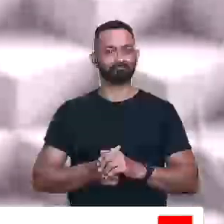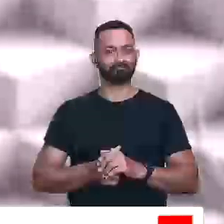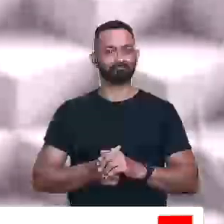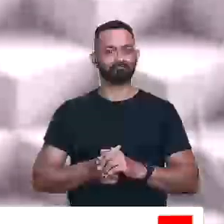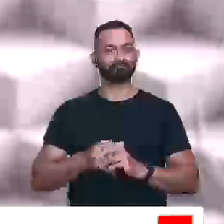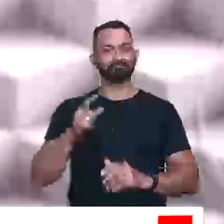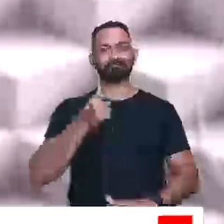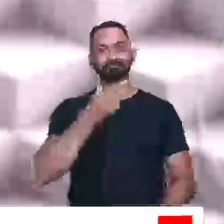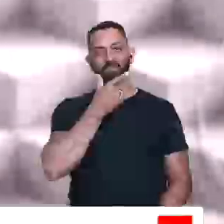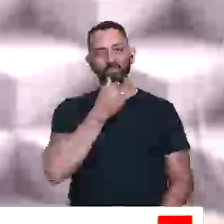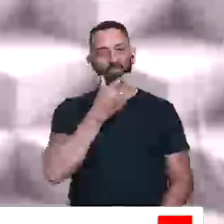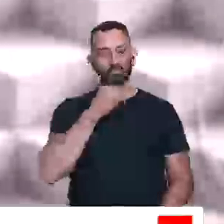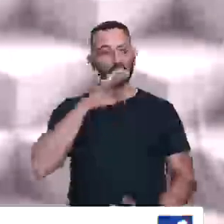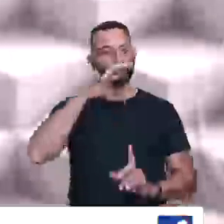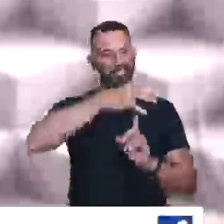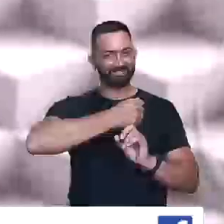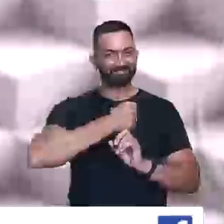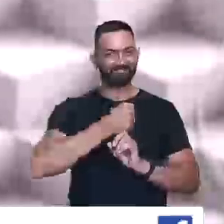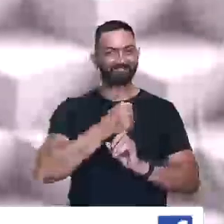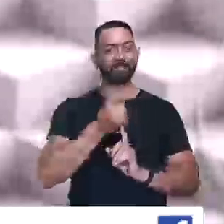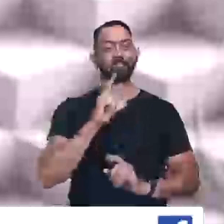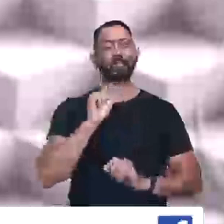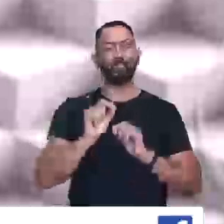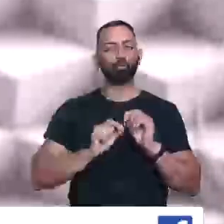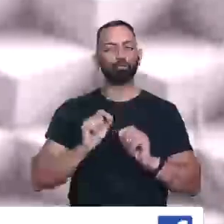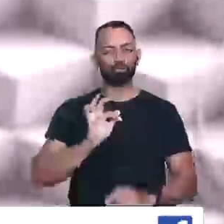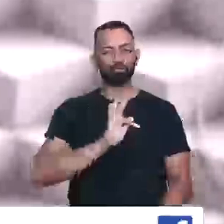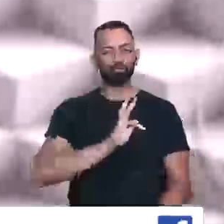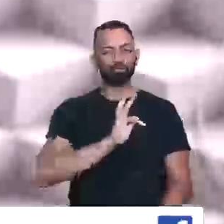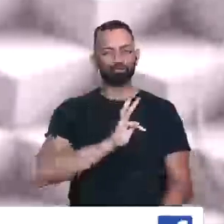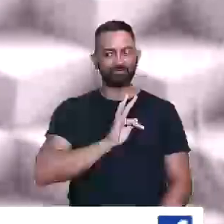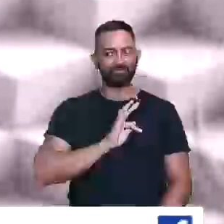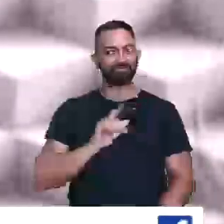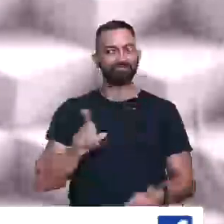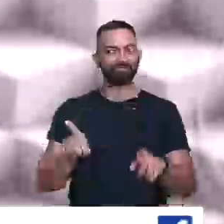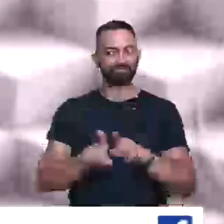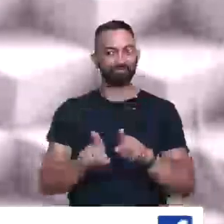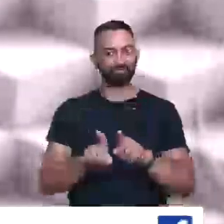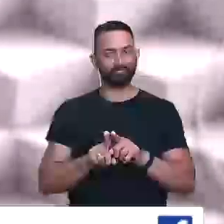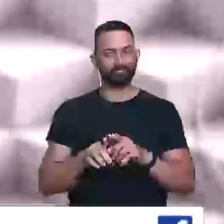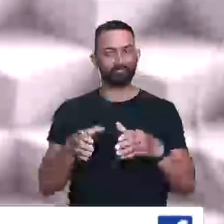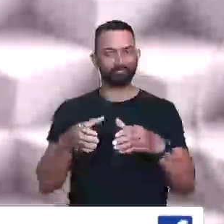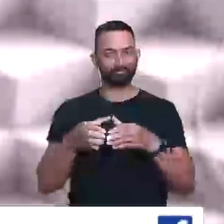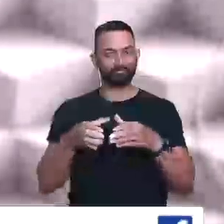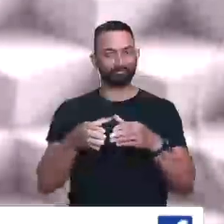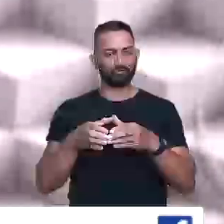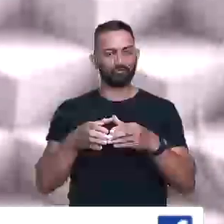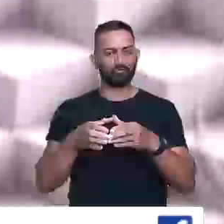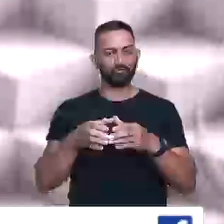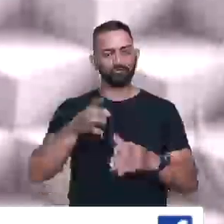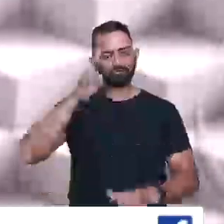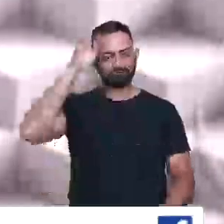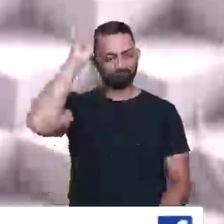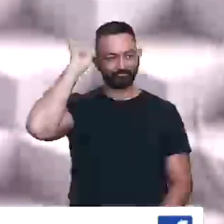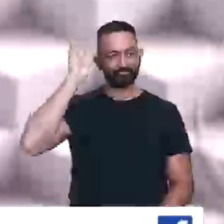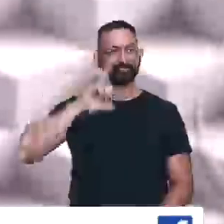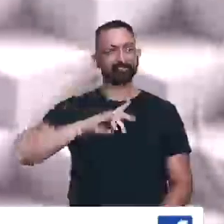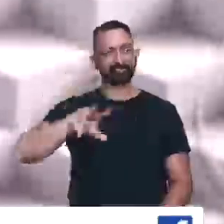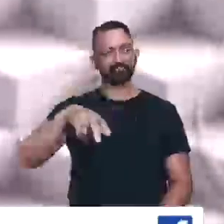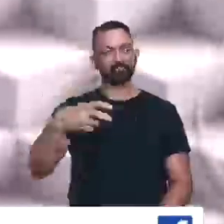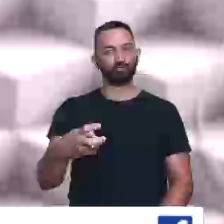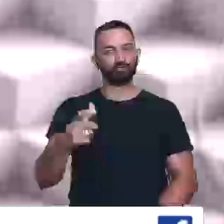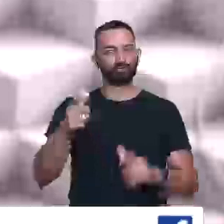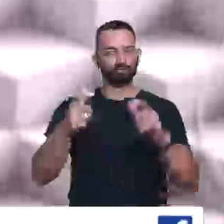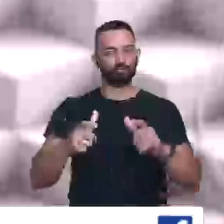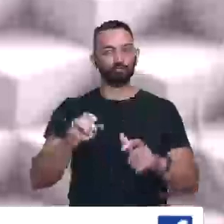olha só é de um homem que foi resgatado pela força tática da polícia e pelo corpo de bombeiro após cair